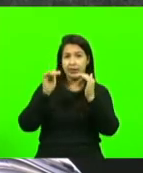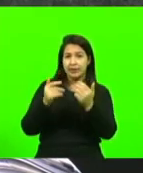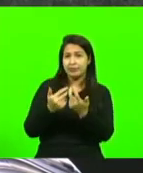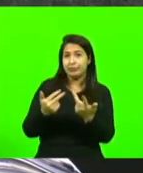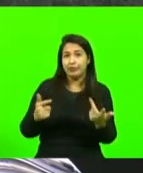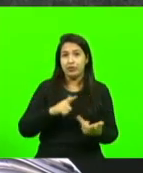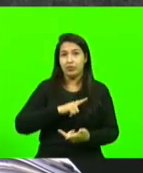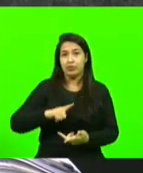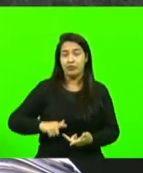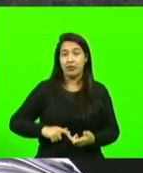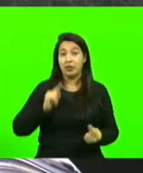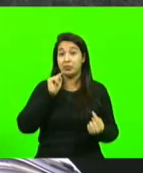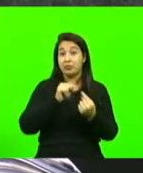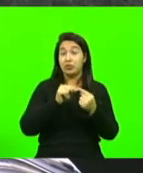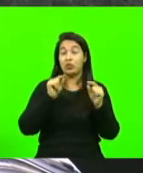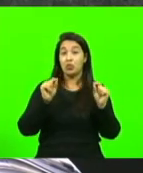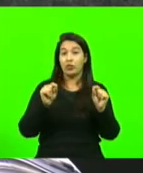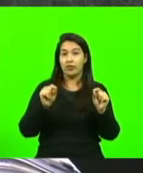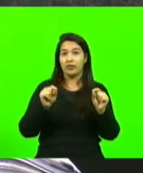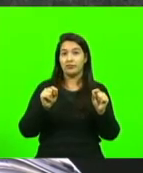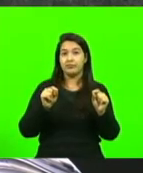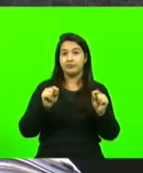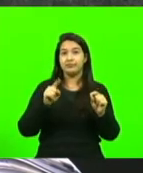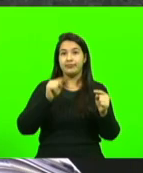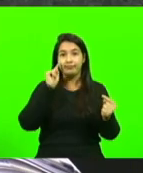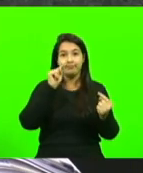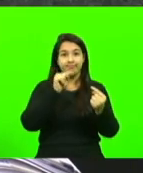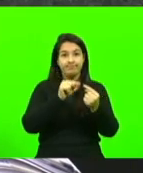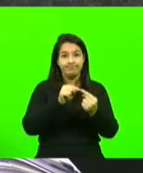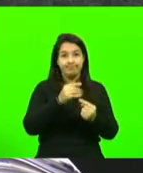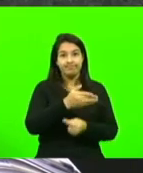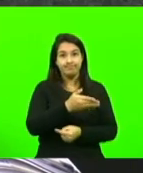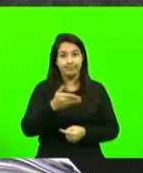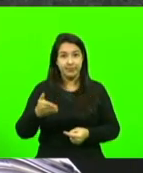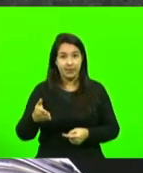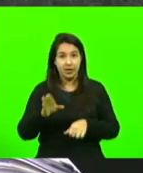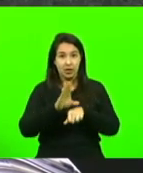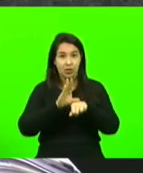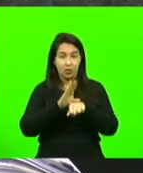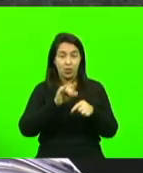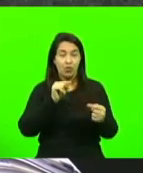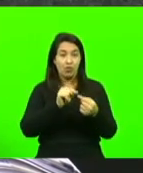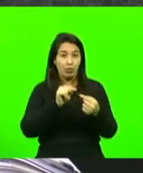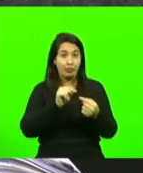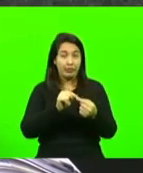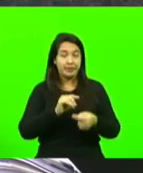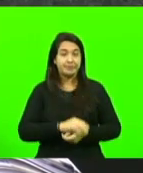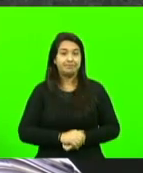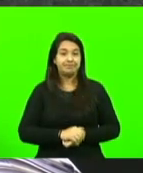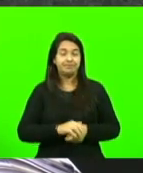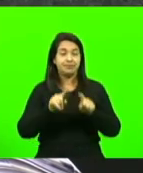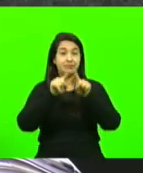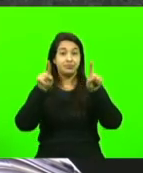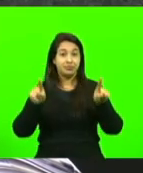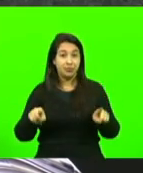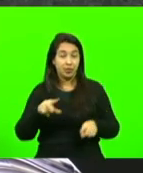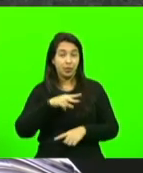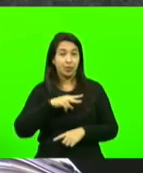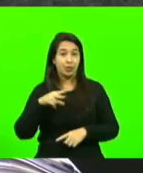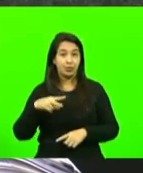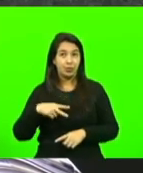objetivo para atingir os fins colimados a nossa Constituição o servidor público